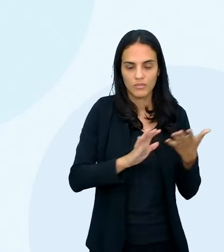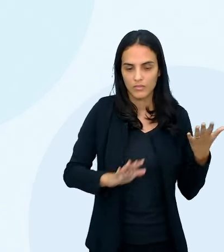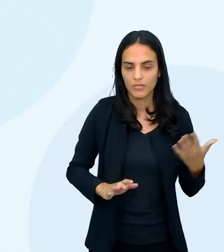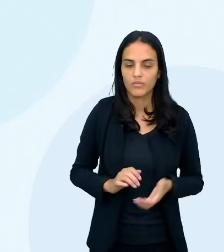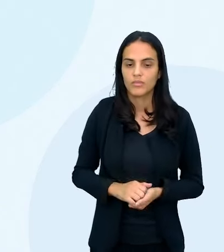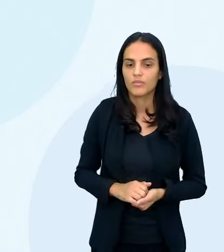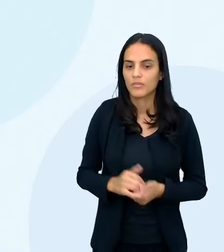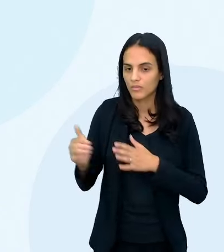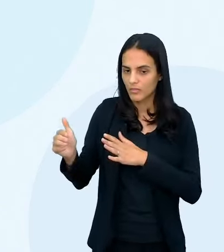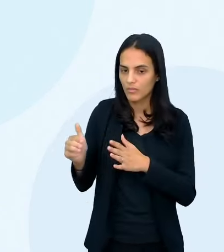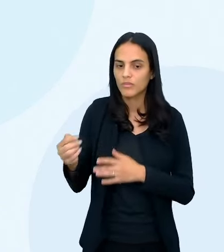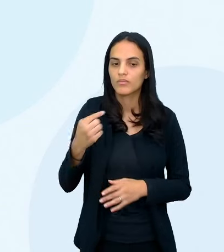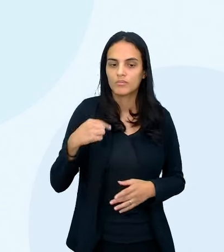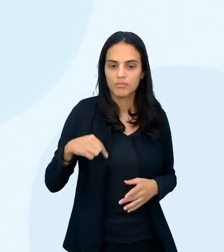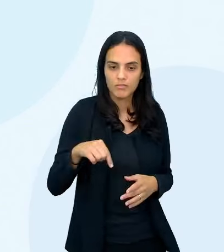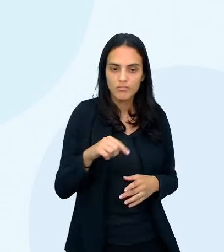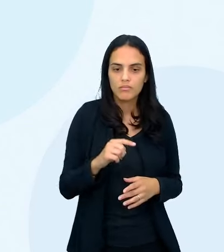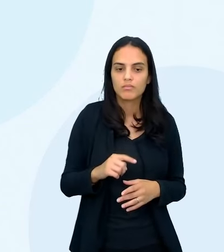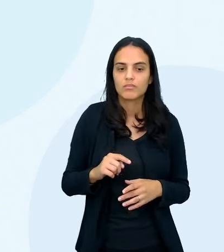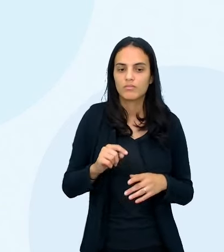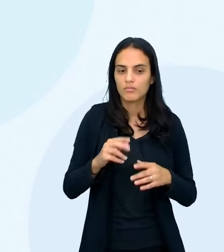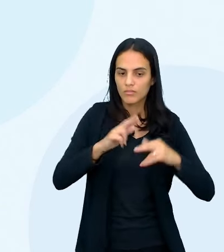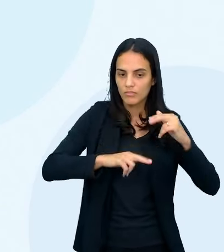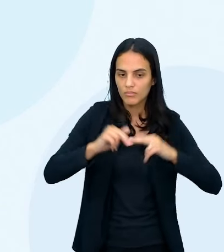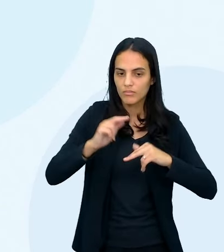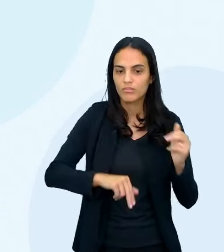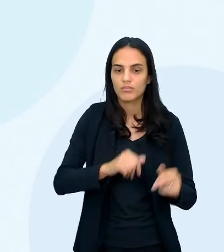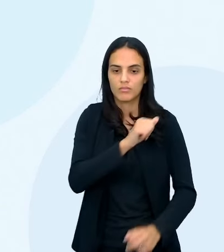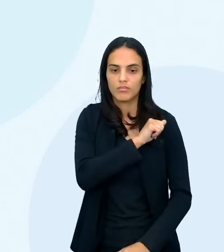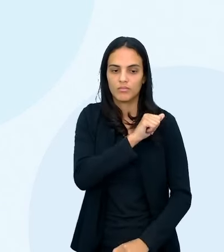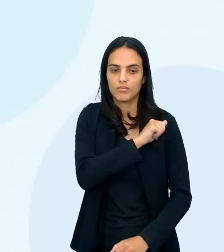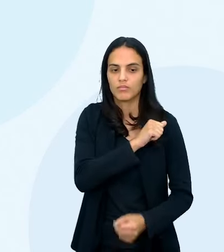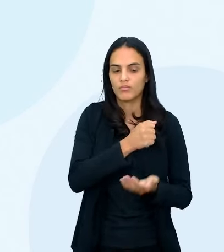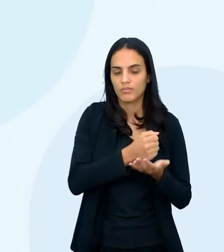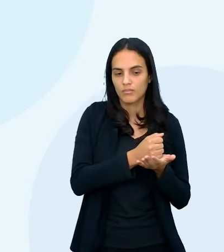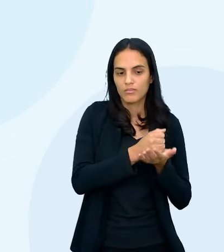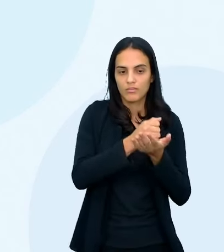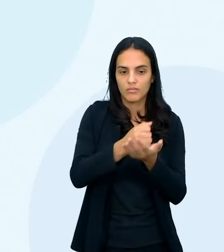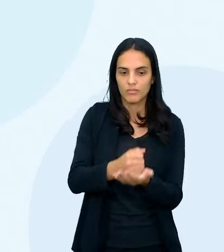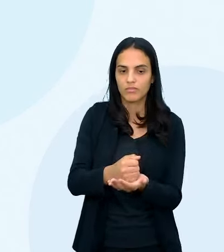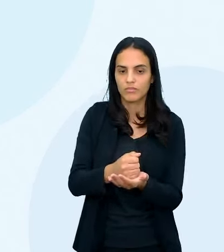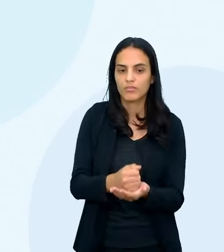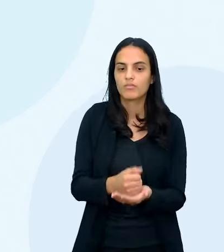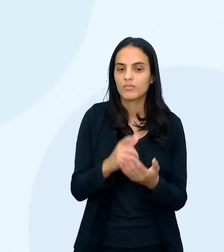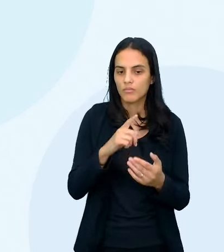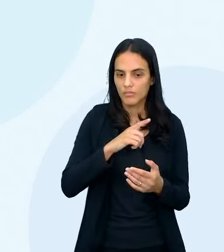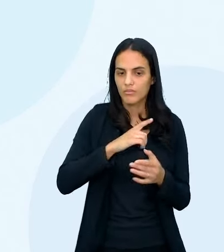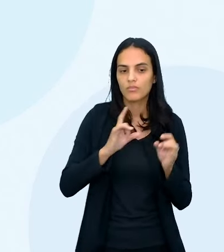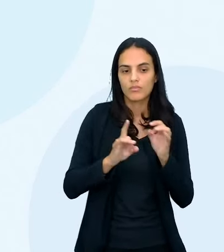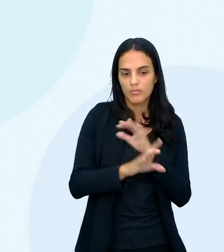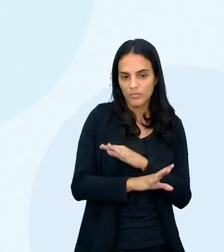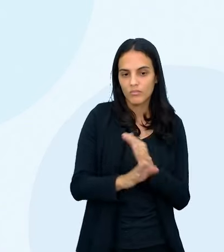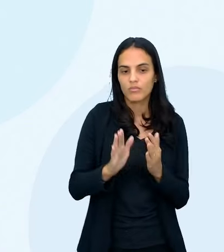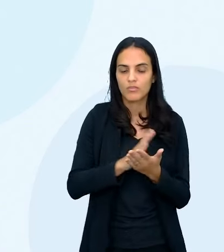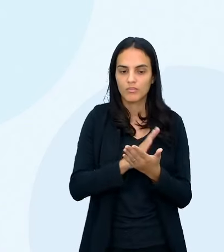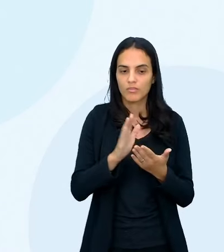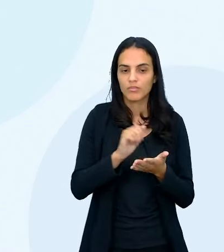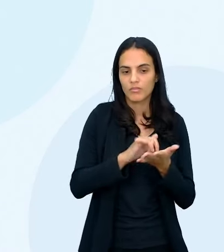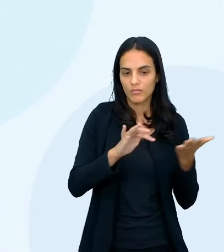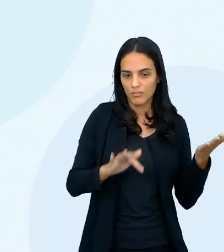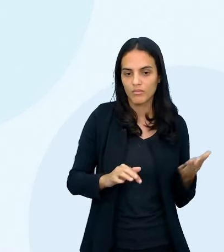é aquele momento da gente sintetizar o produto que o estudante vai entregar quando termina determinada atividade,